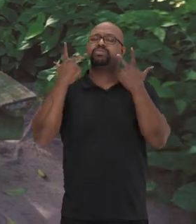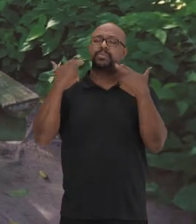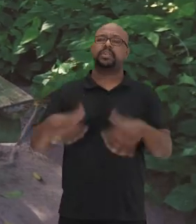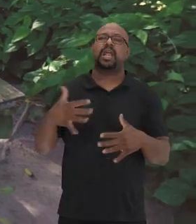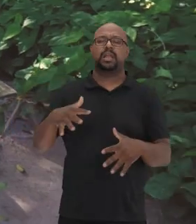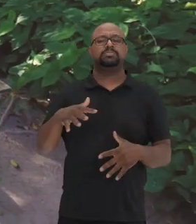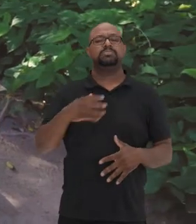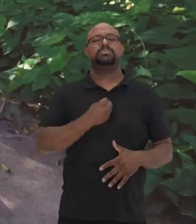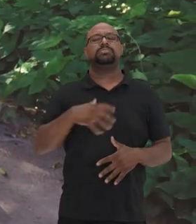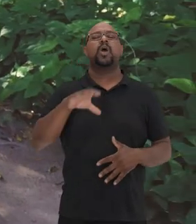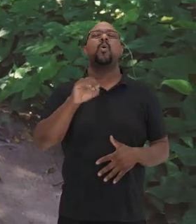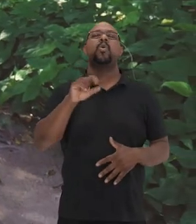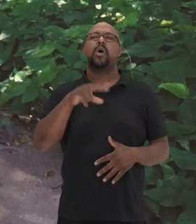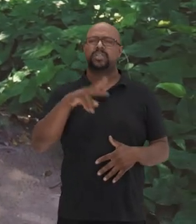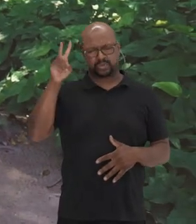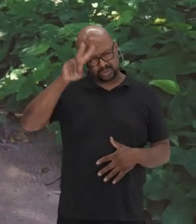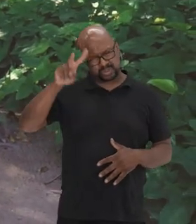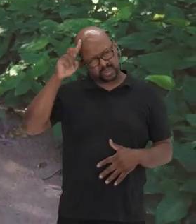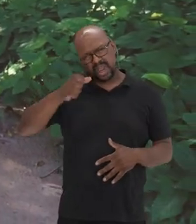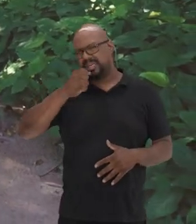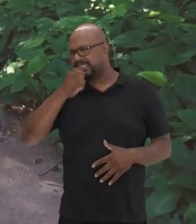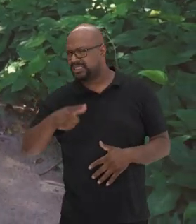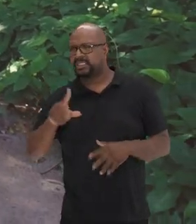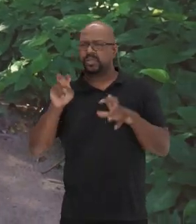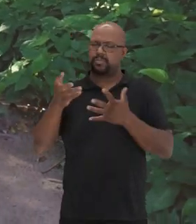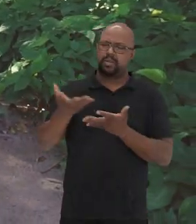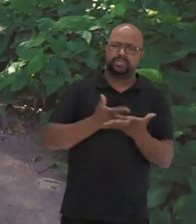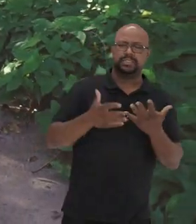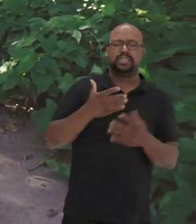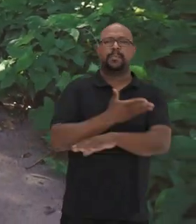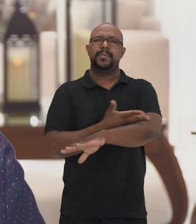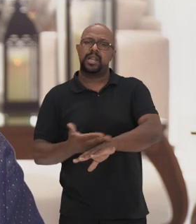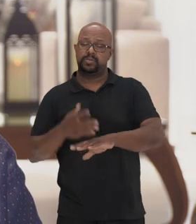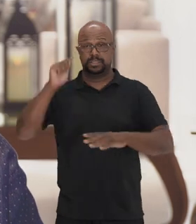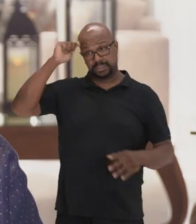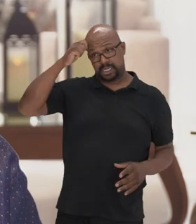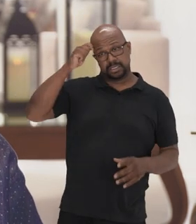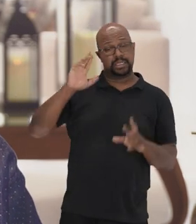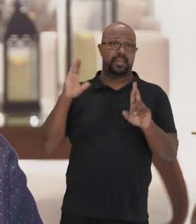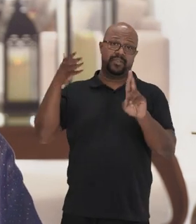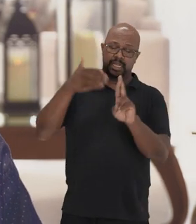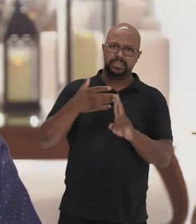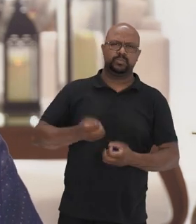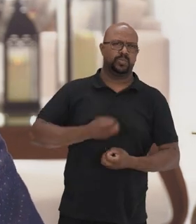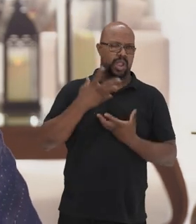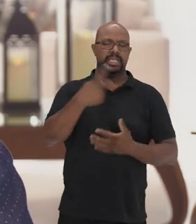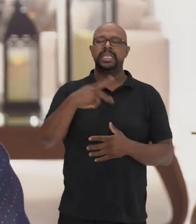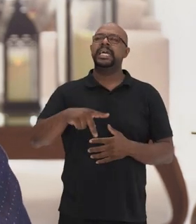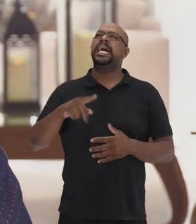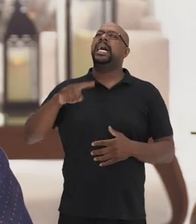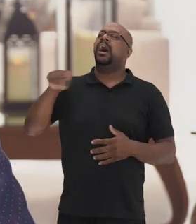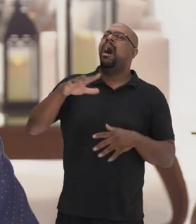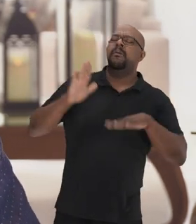colônia com histórias satíricas sobre a convivência entre brancos e negros as referências do poeta satírico